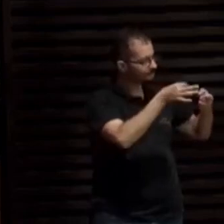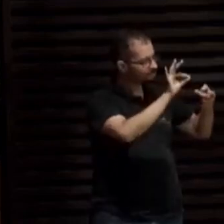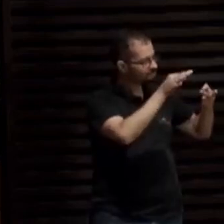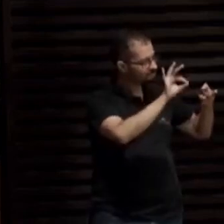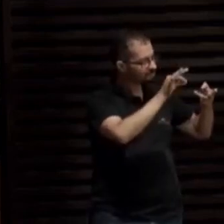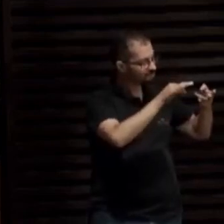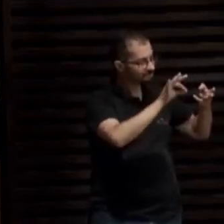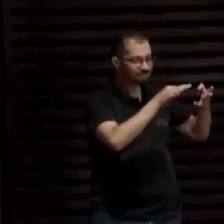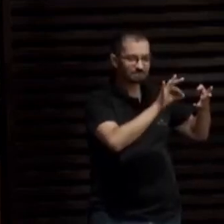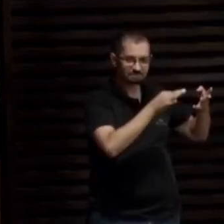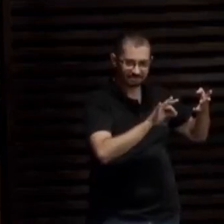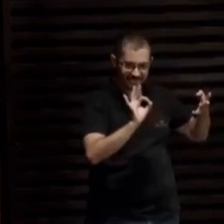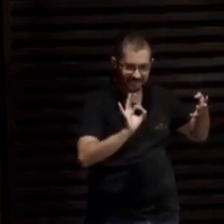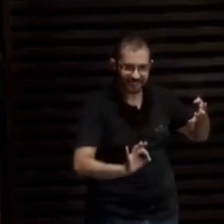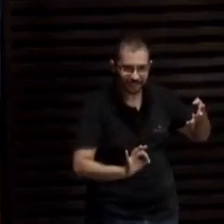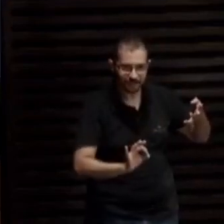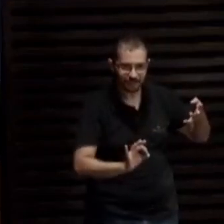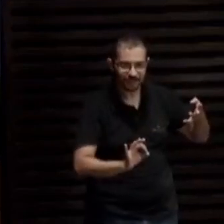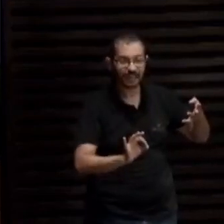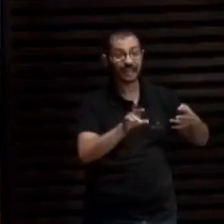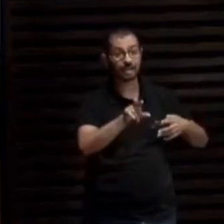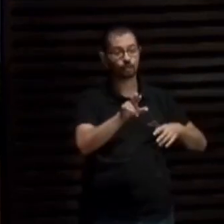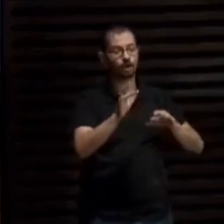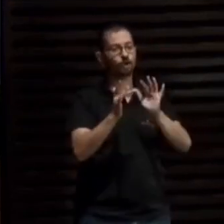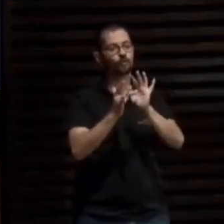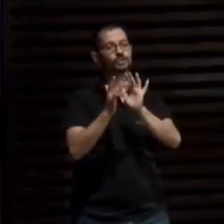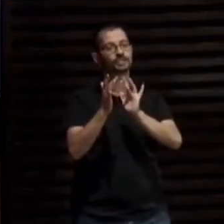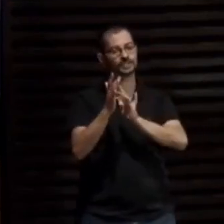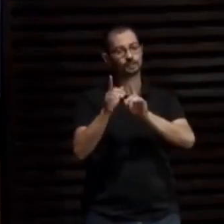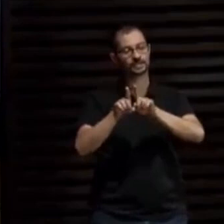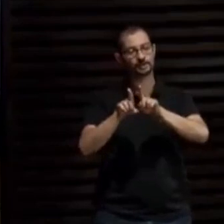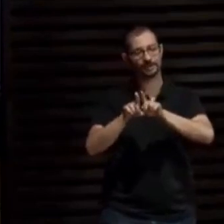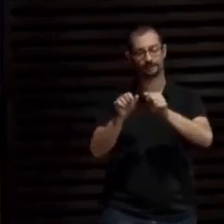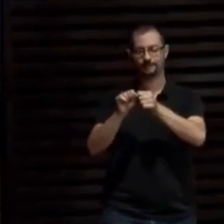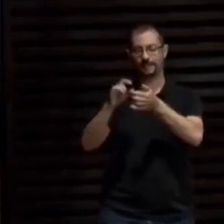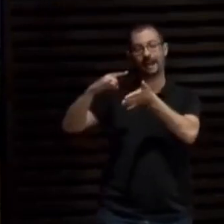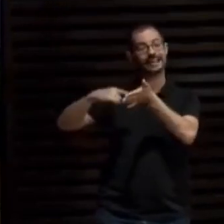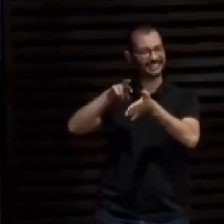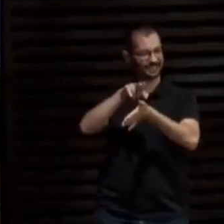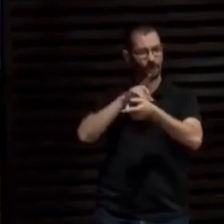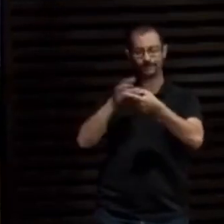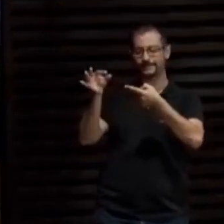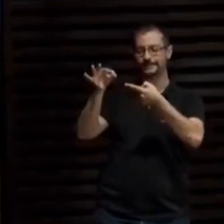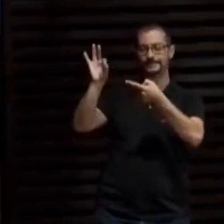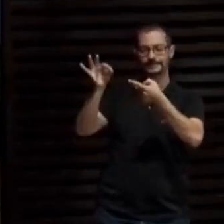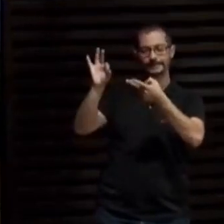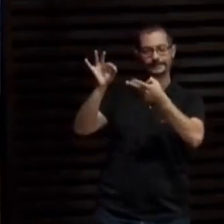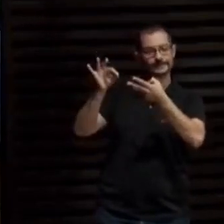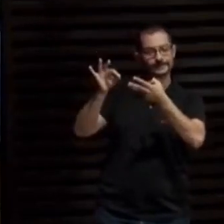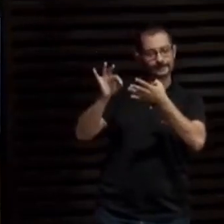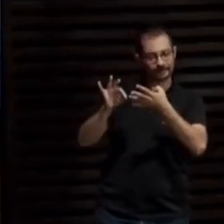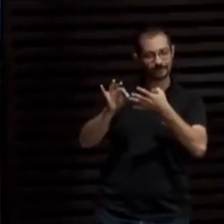faz isso e aquilo. Jesus aqui estava orando por ele, para que a glória que ele